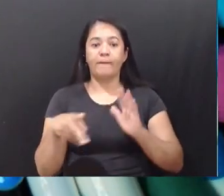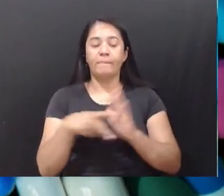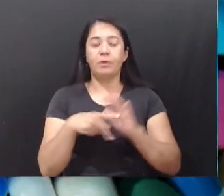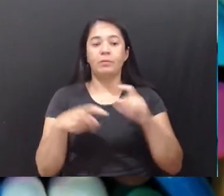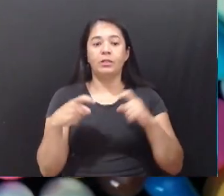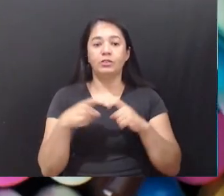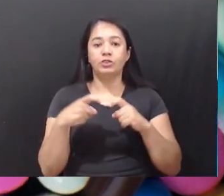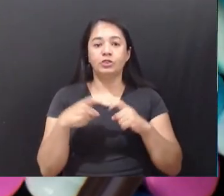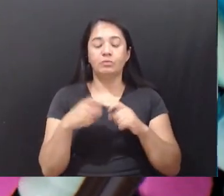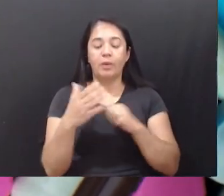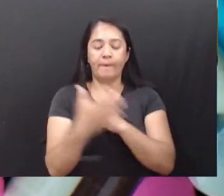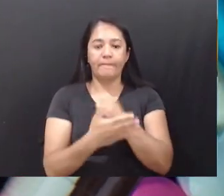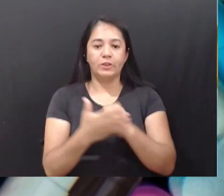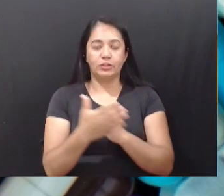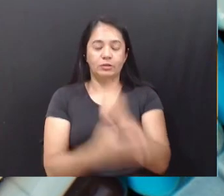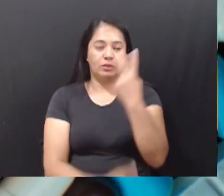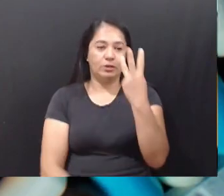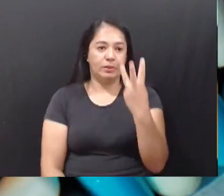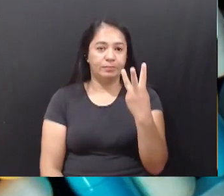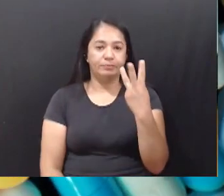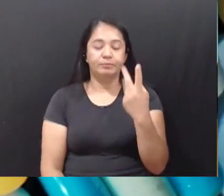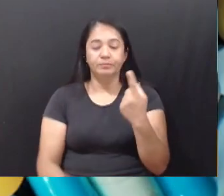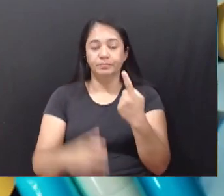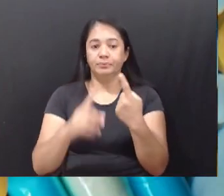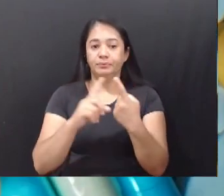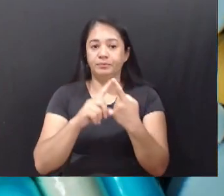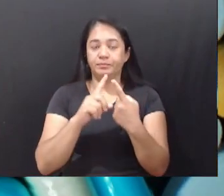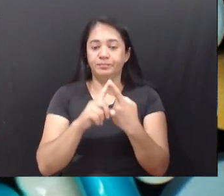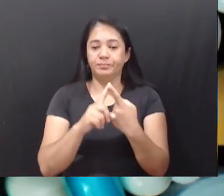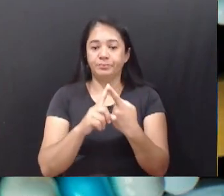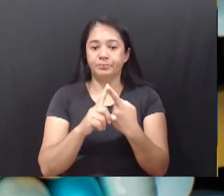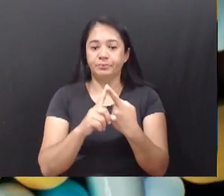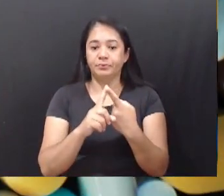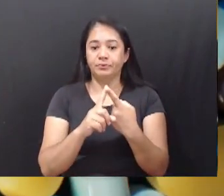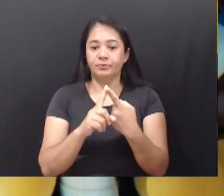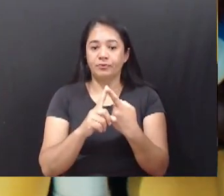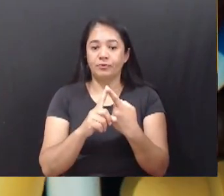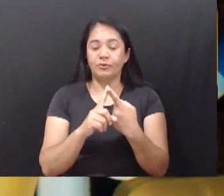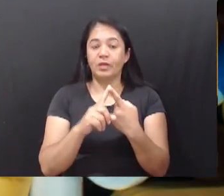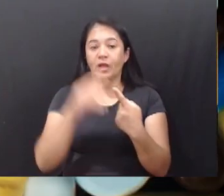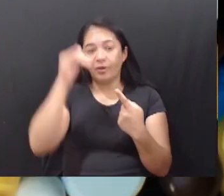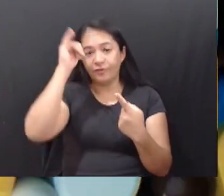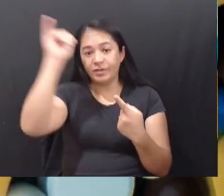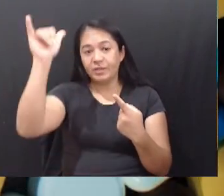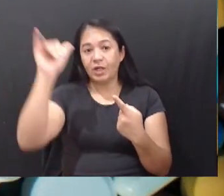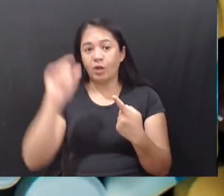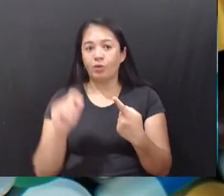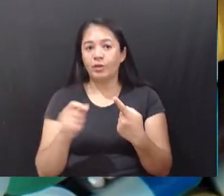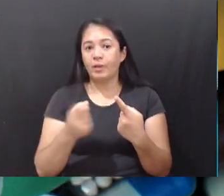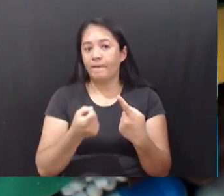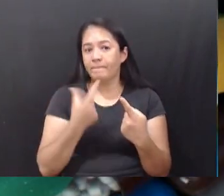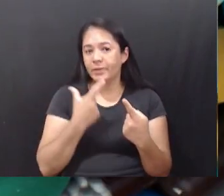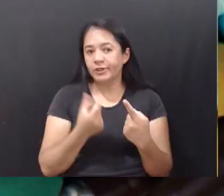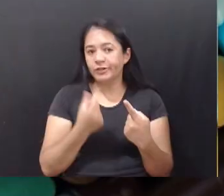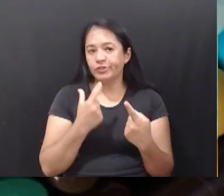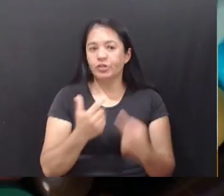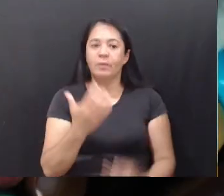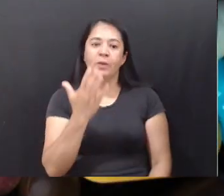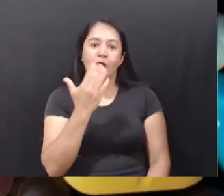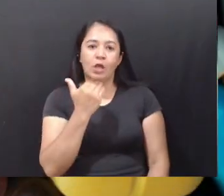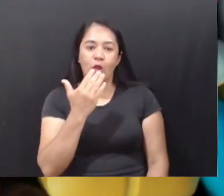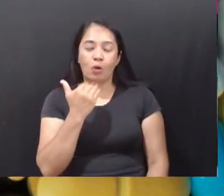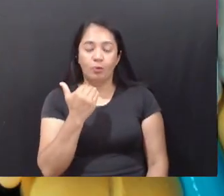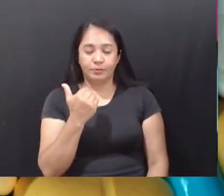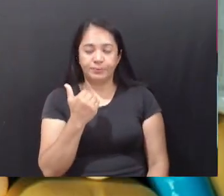esses pacientes são basicamente 3. A primeira delas é evitar os gatilhos, né? É importante evitar medicamentos e alimentos que